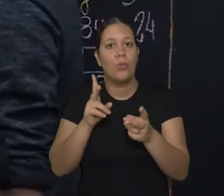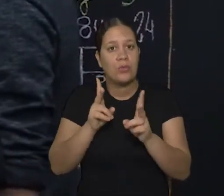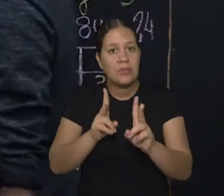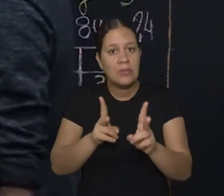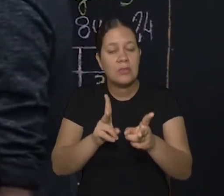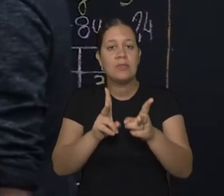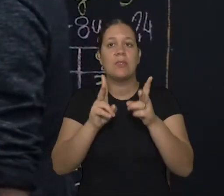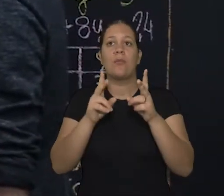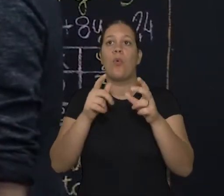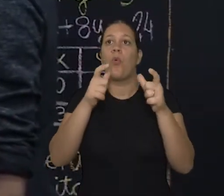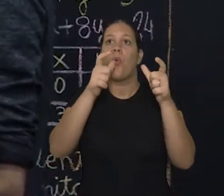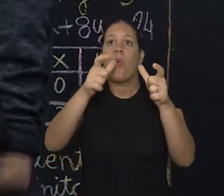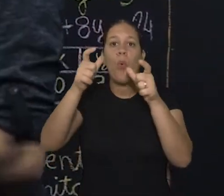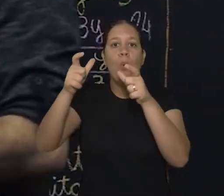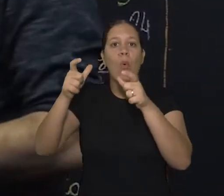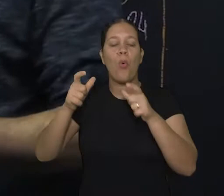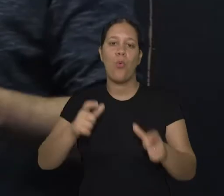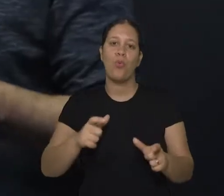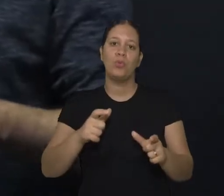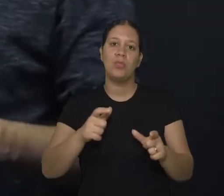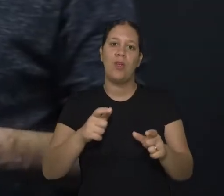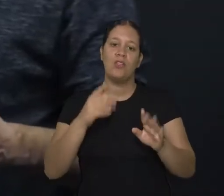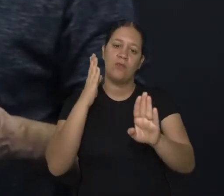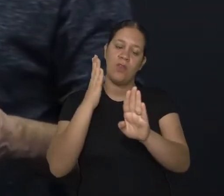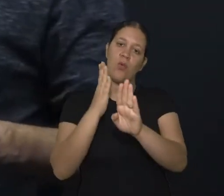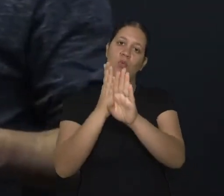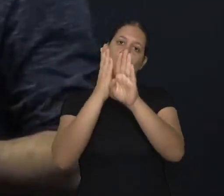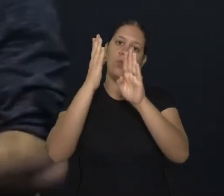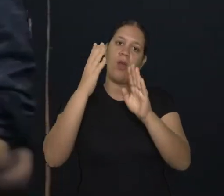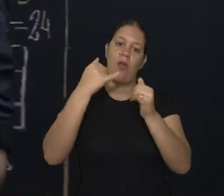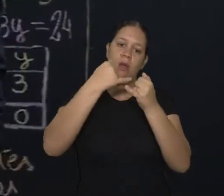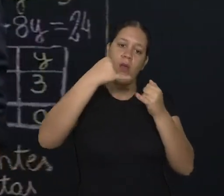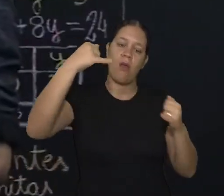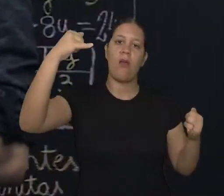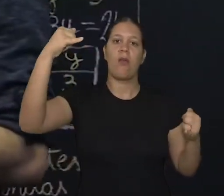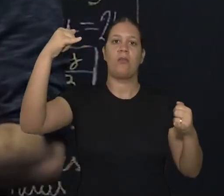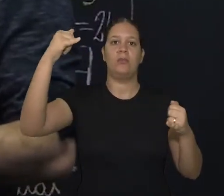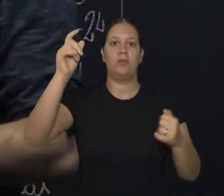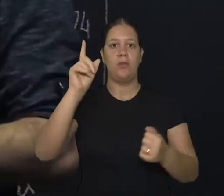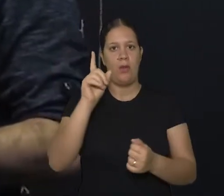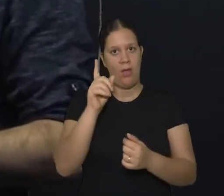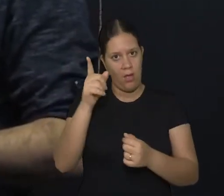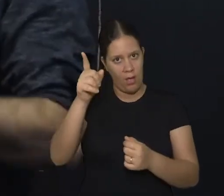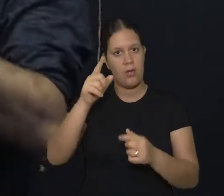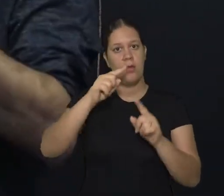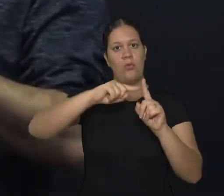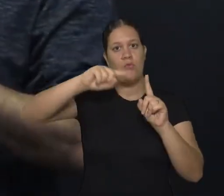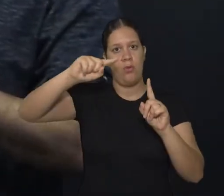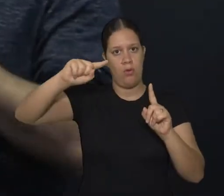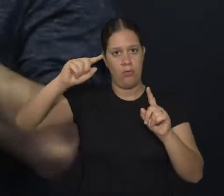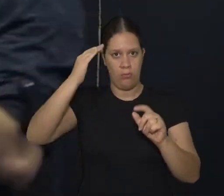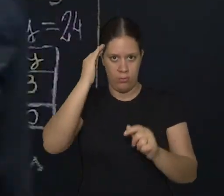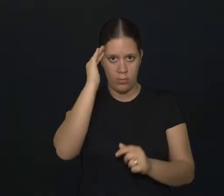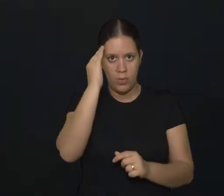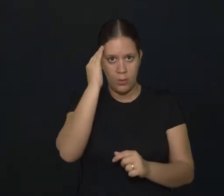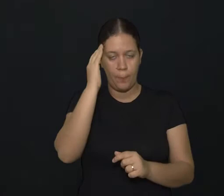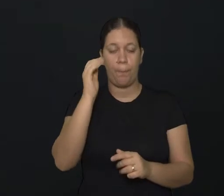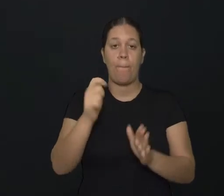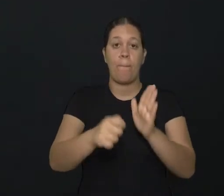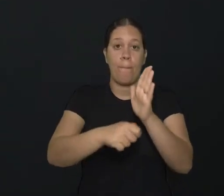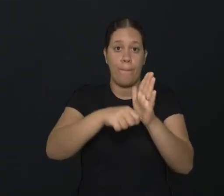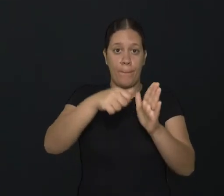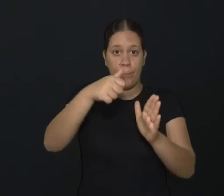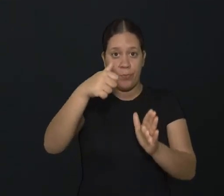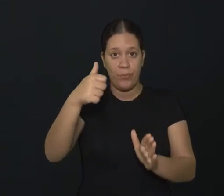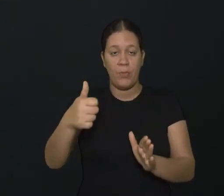vai ser o ponto onde a gente vai identificar aqui no nosso plano cartesiano. Perfeito? Então, olha lá,